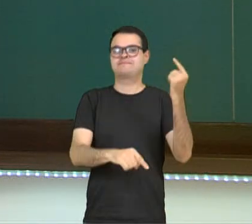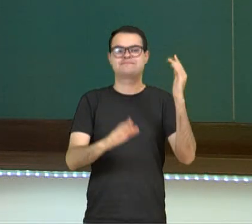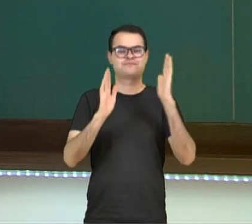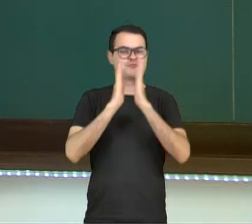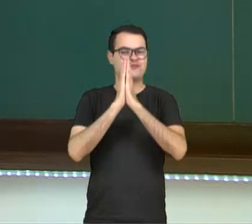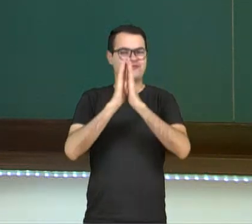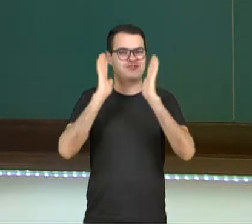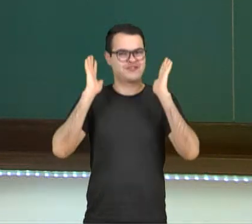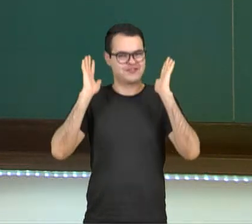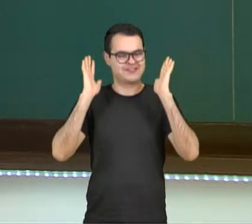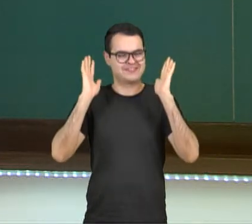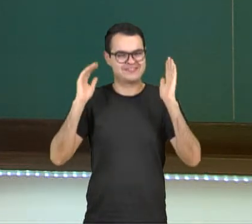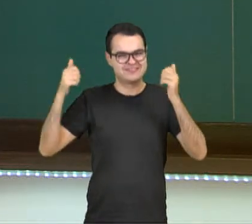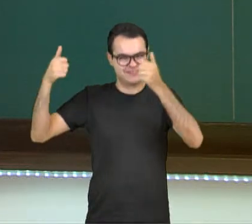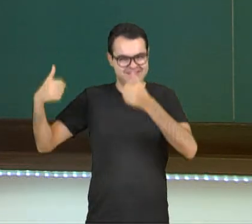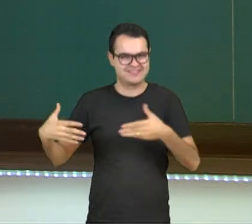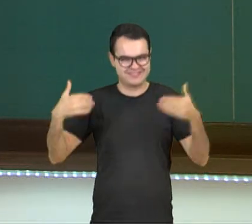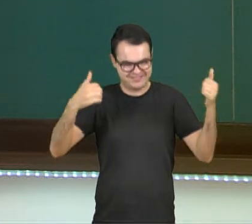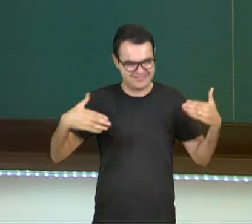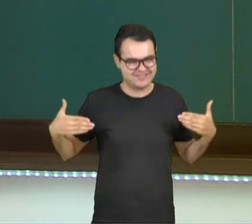favor, vamos ver aqui.